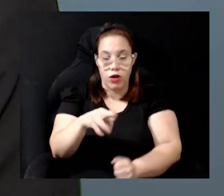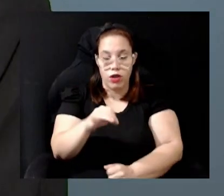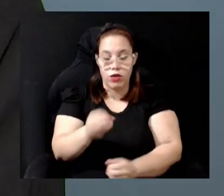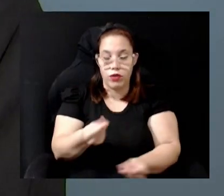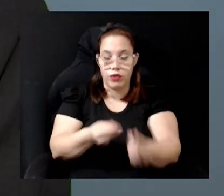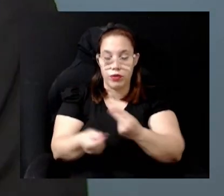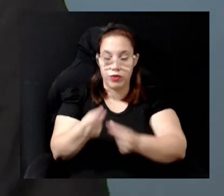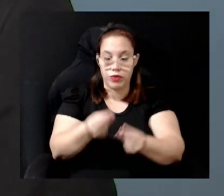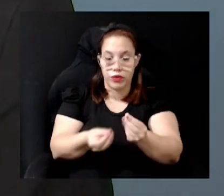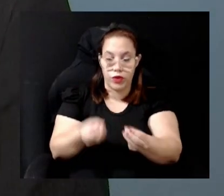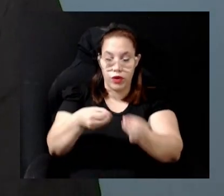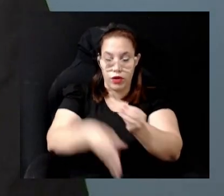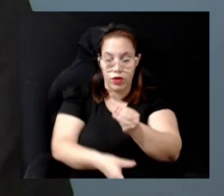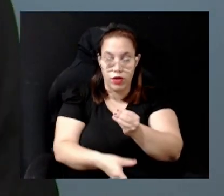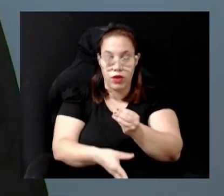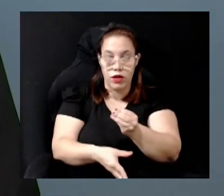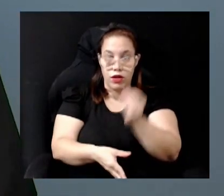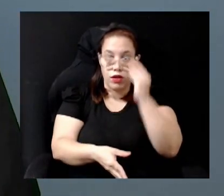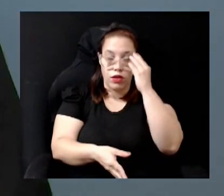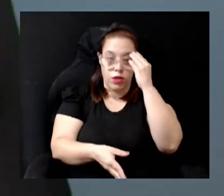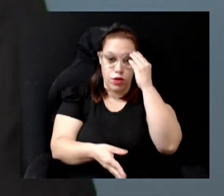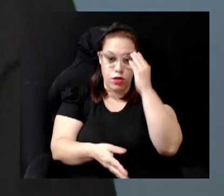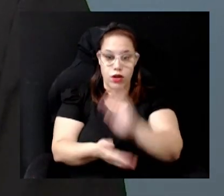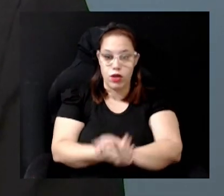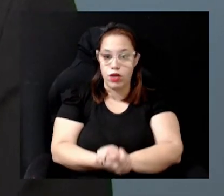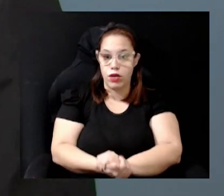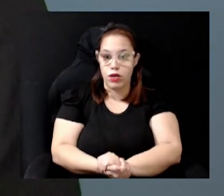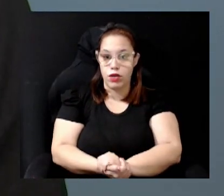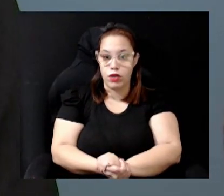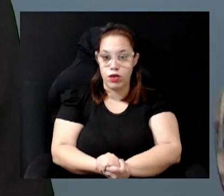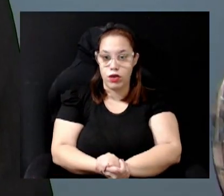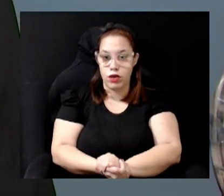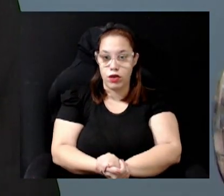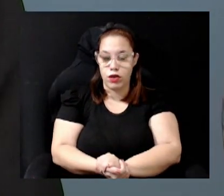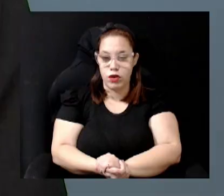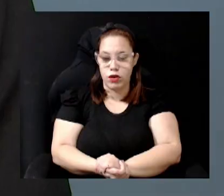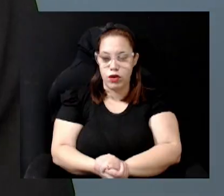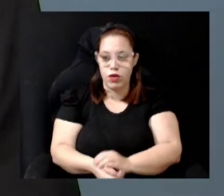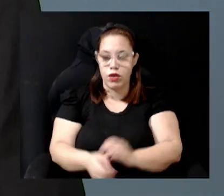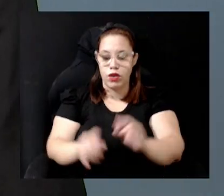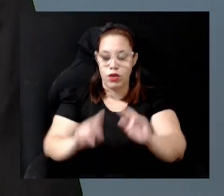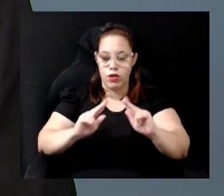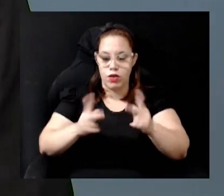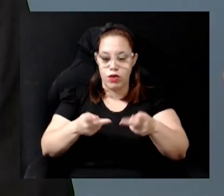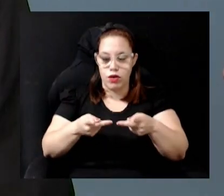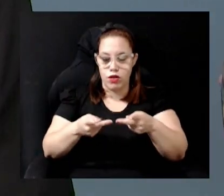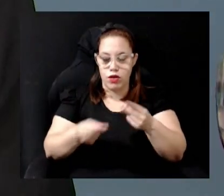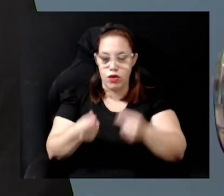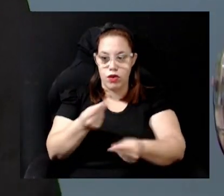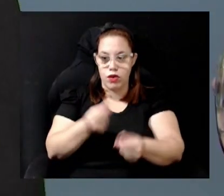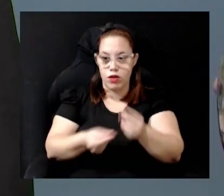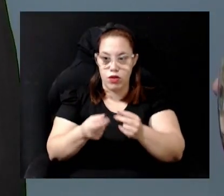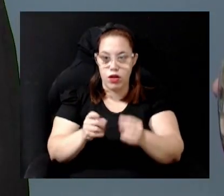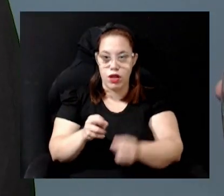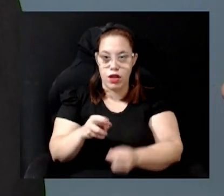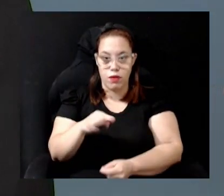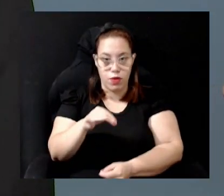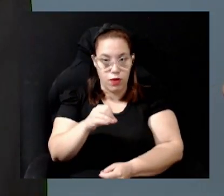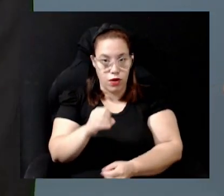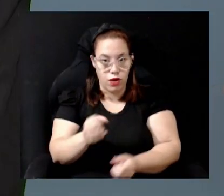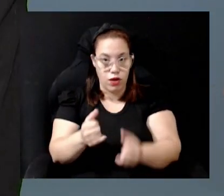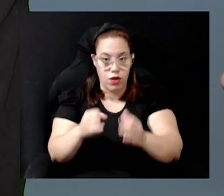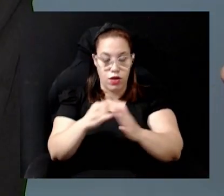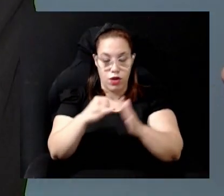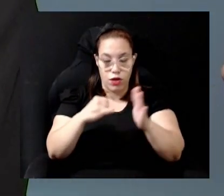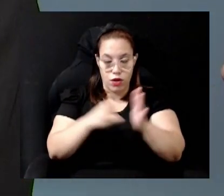e como o Dr. Sérgio disse, na área de recursos humanos, que é o de custeio, na área de equipamentos, na infraestrutura para a área de ortopedia,